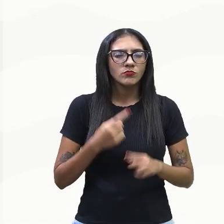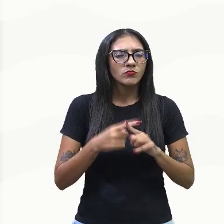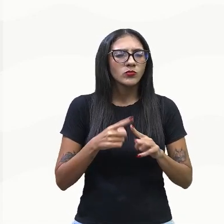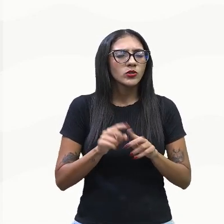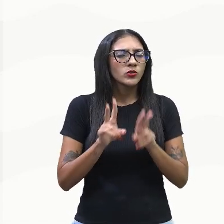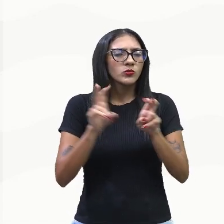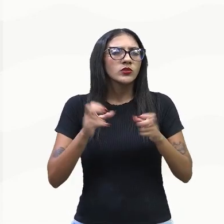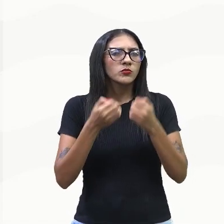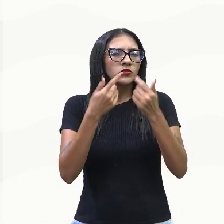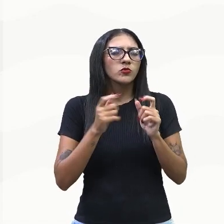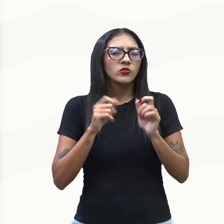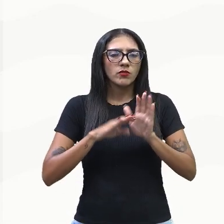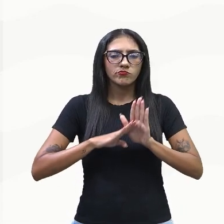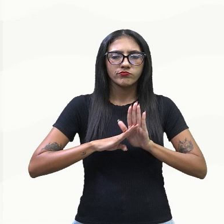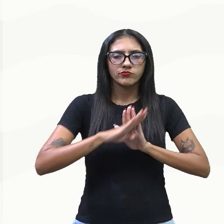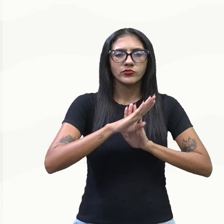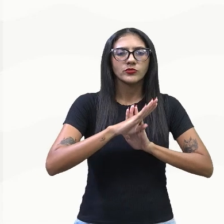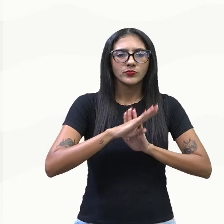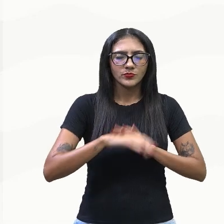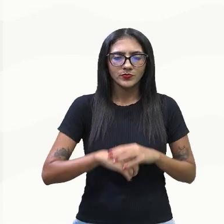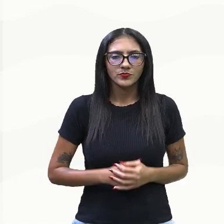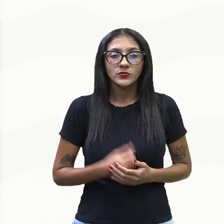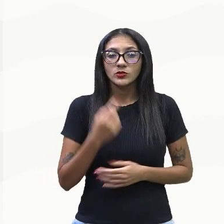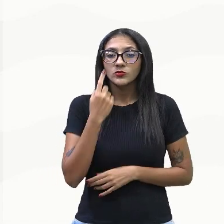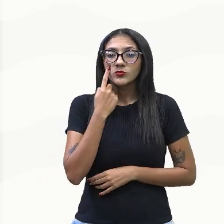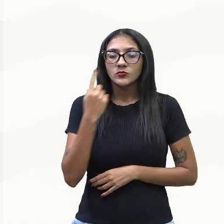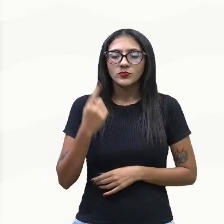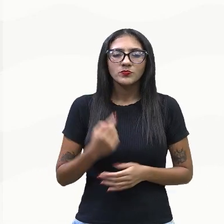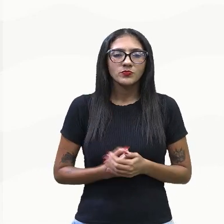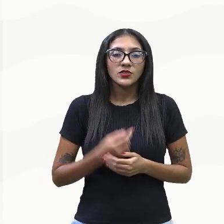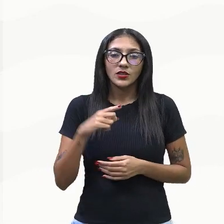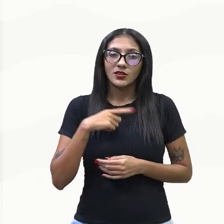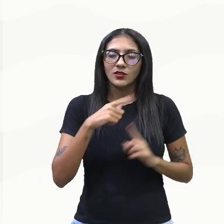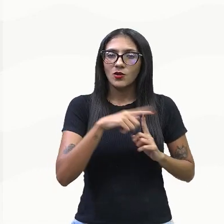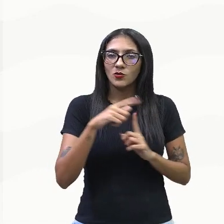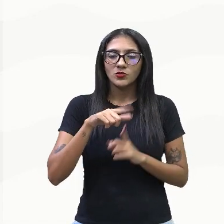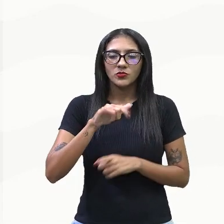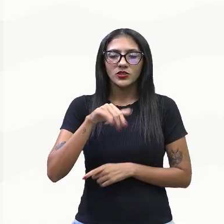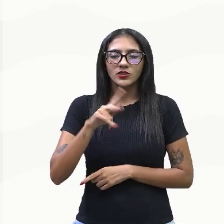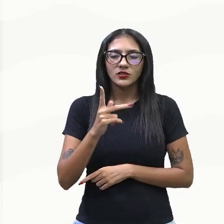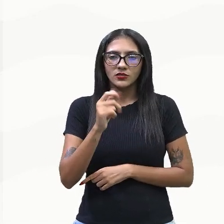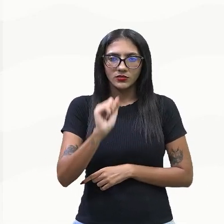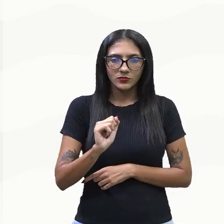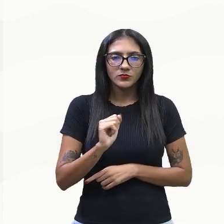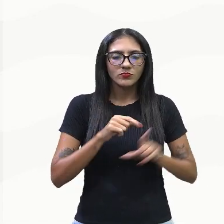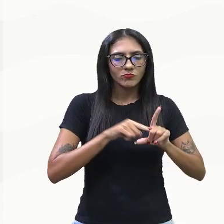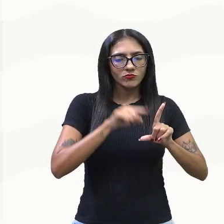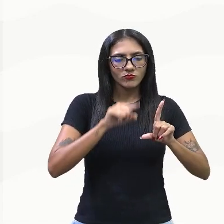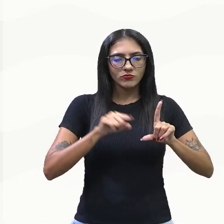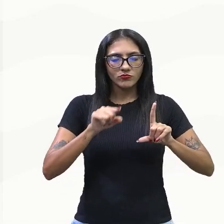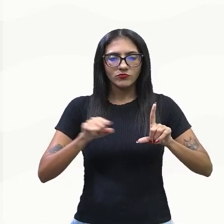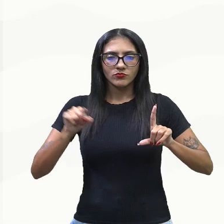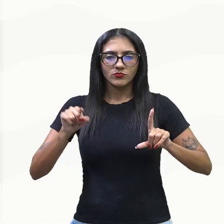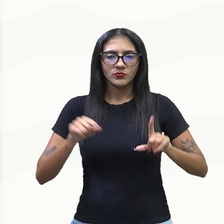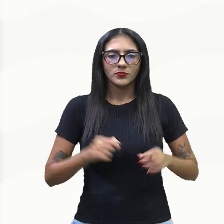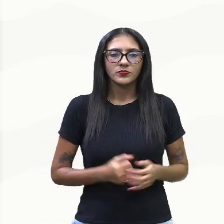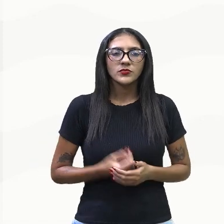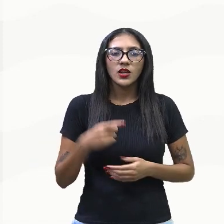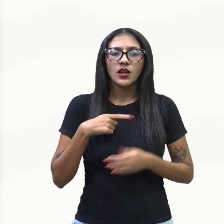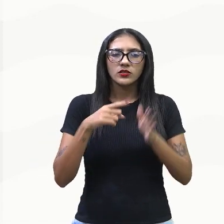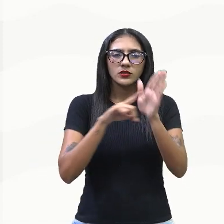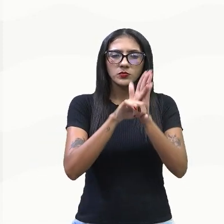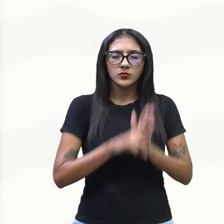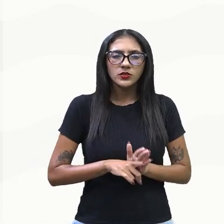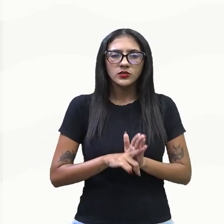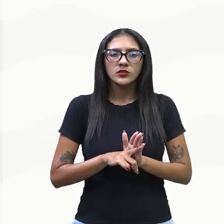cresceu? Vamos para o gráfico, que ele vai nos ajudar. Esse gráfico é de linhas, estão percebendo, né? Então, essa pesquisa foi